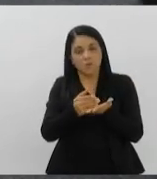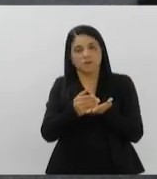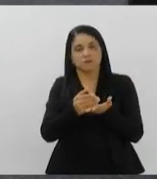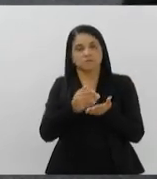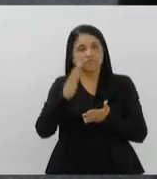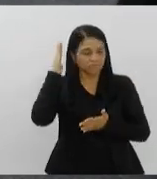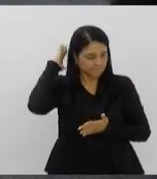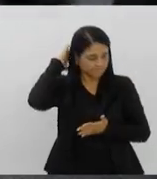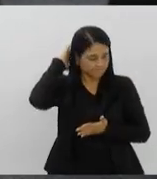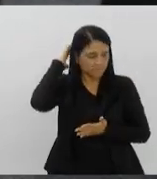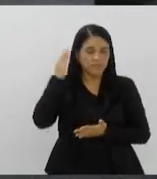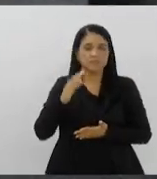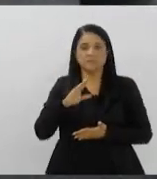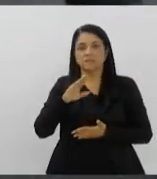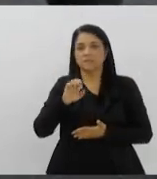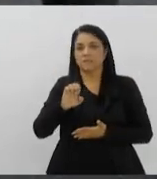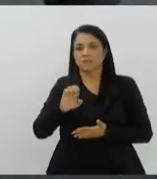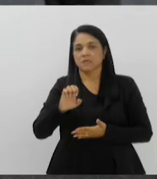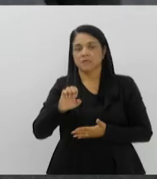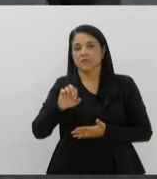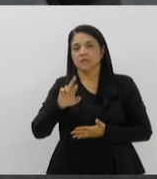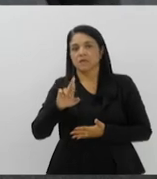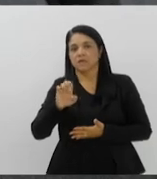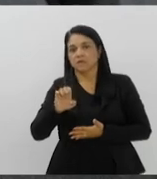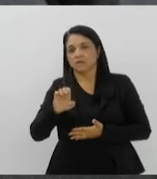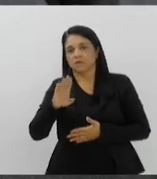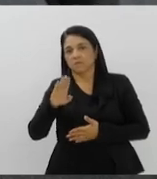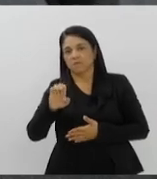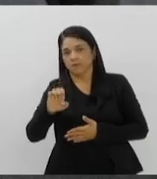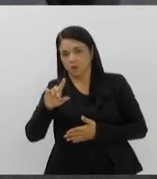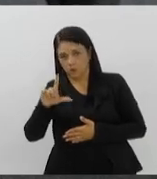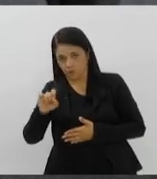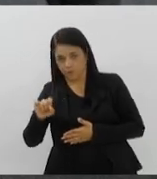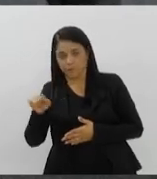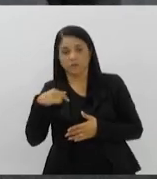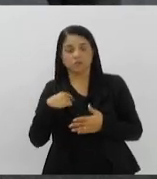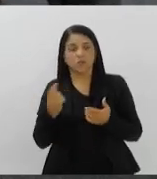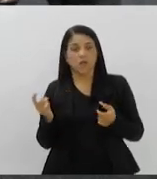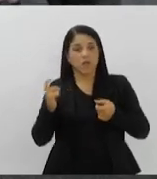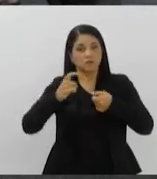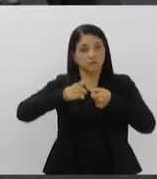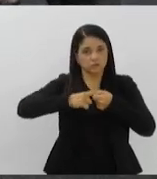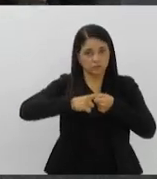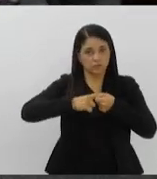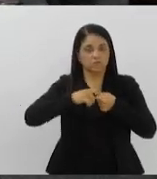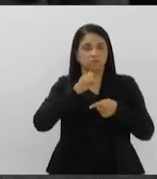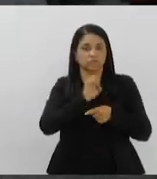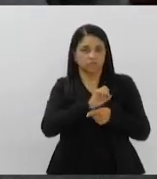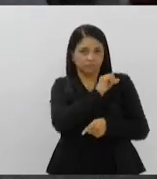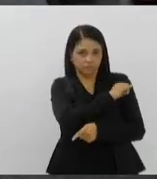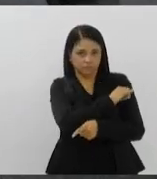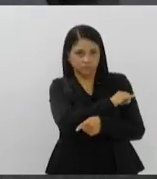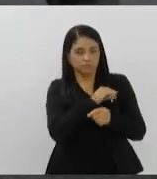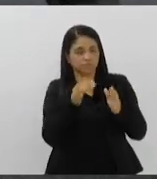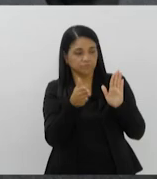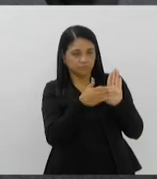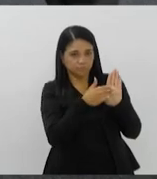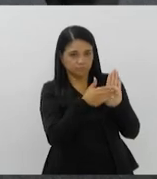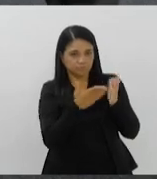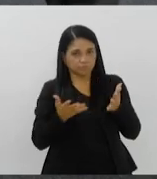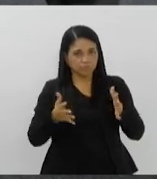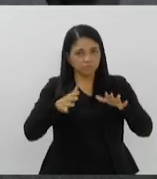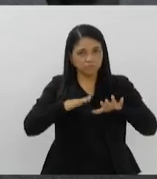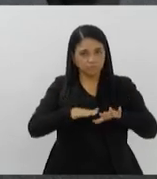cerebelo. Bom, a gente quer se associar aqui no estado do Rio de Janeiro, e por isso essa proposta de inclusão